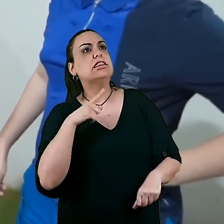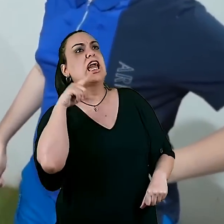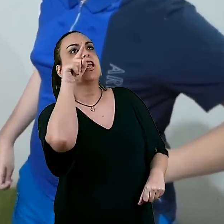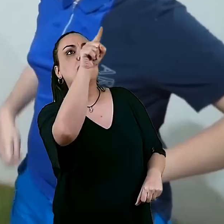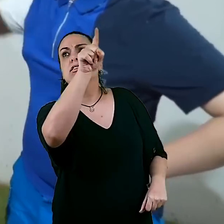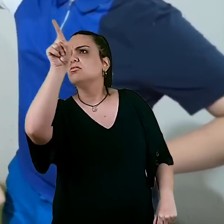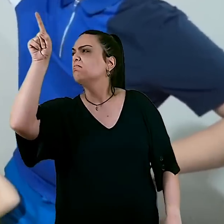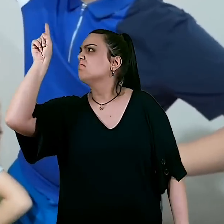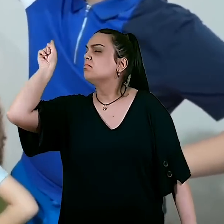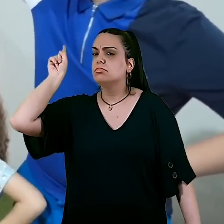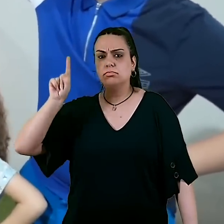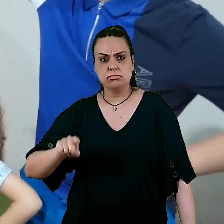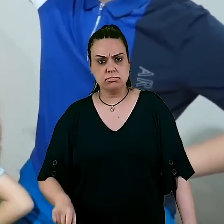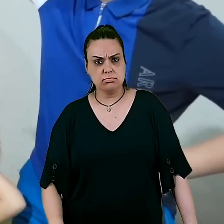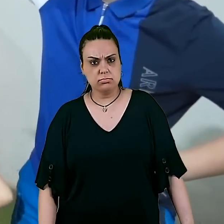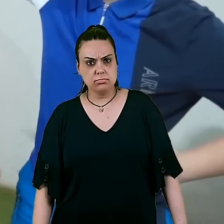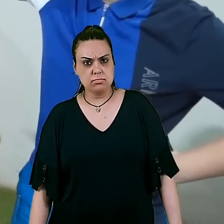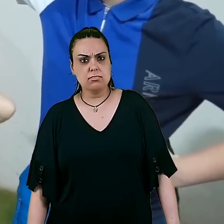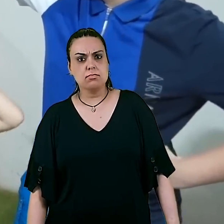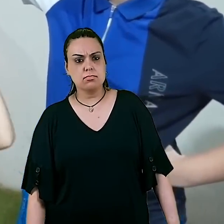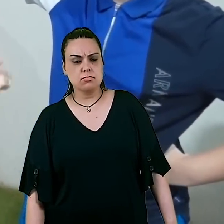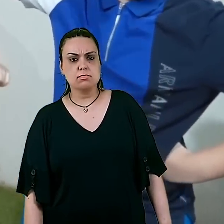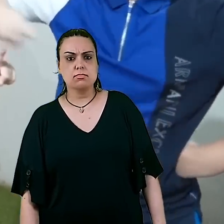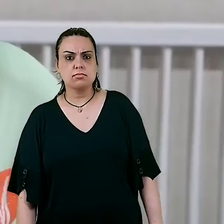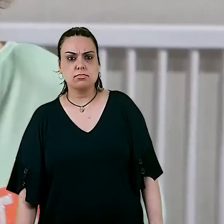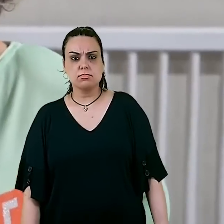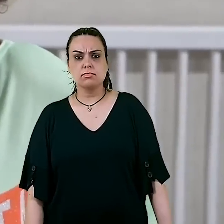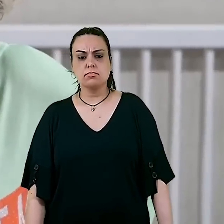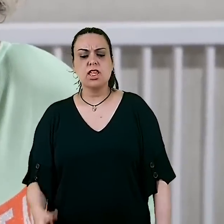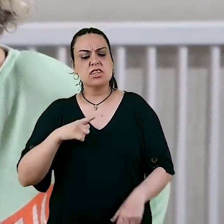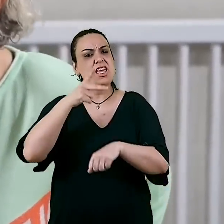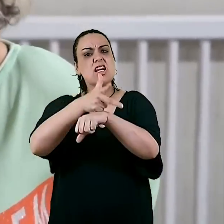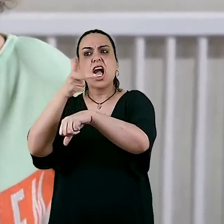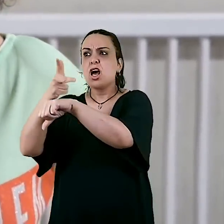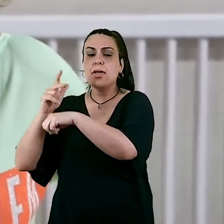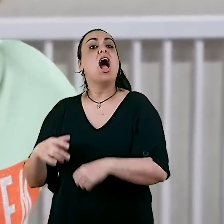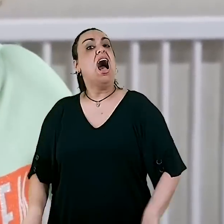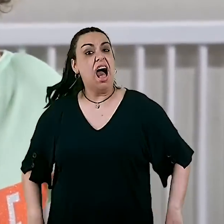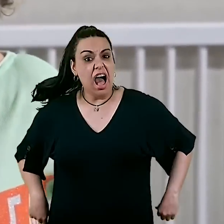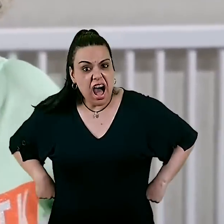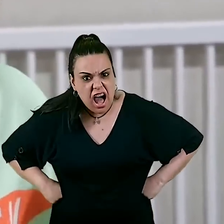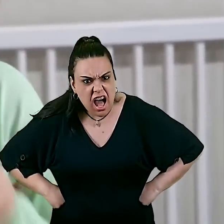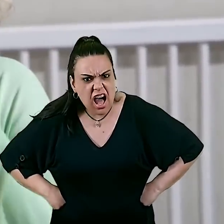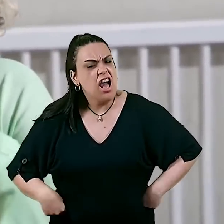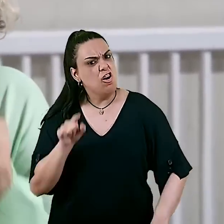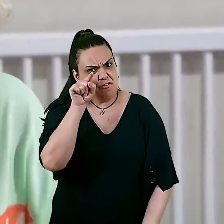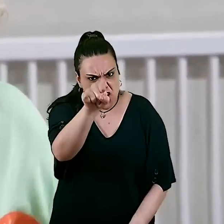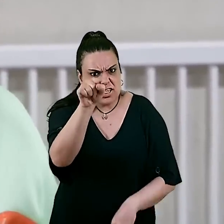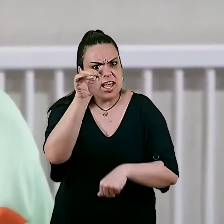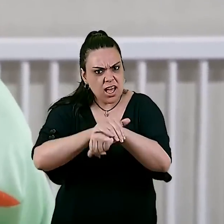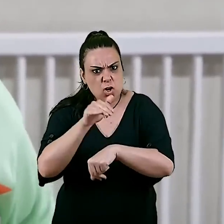todo lugar. Ali. Ali. Ai, é? Quer dizer então que foi